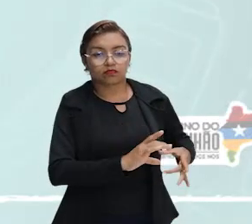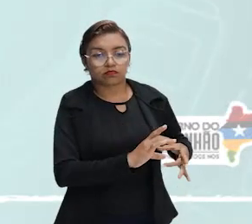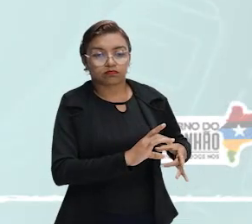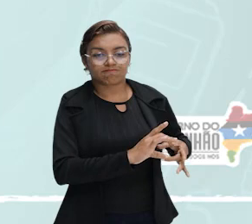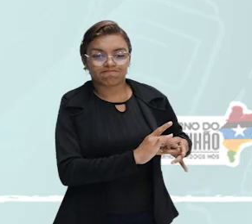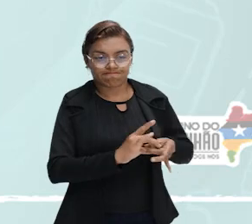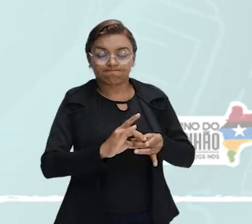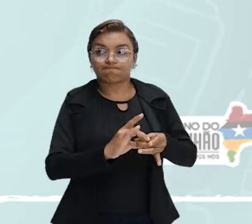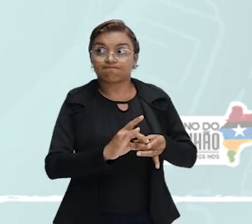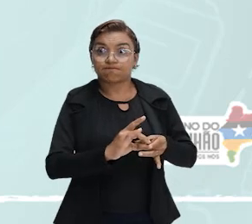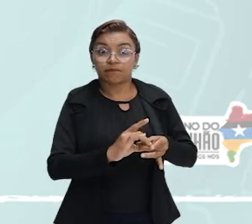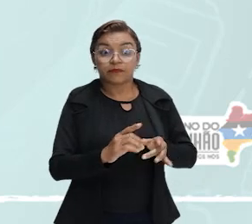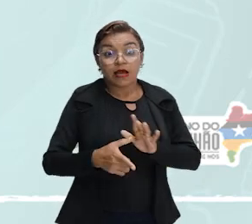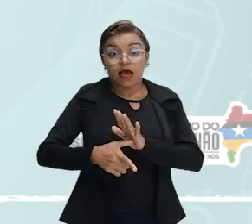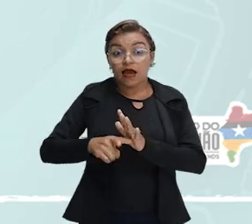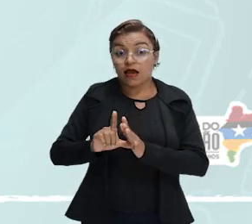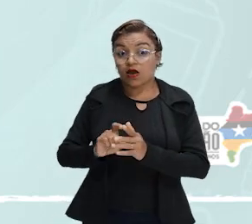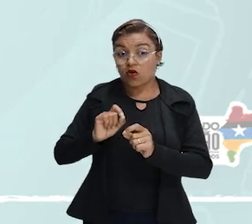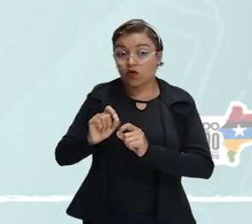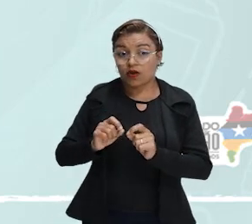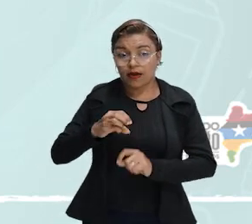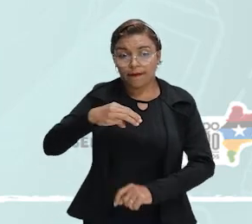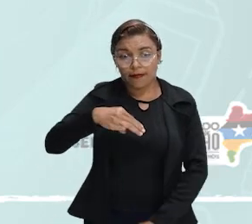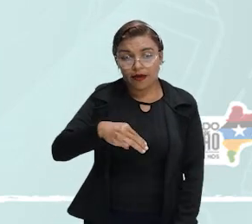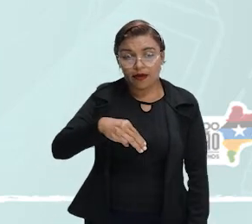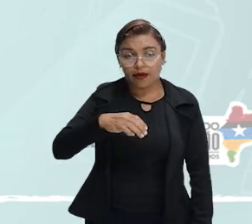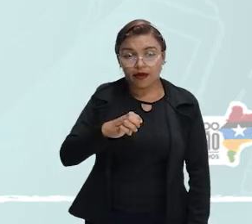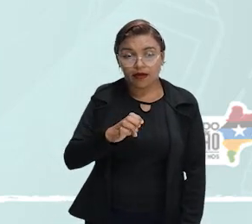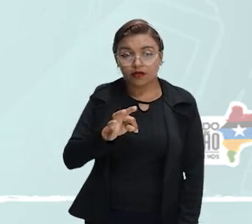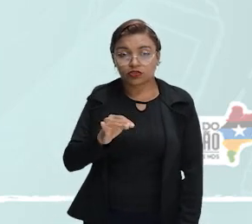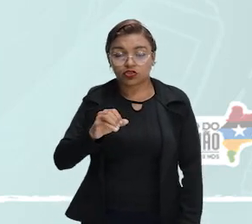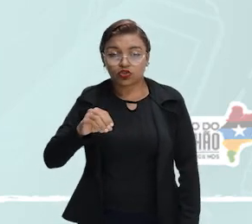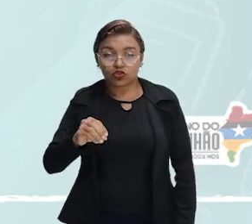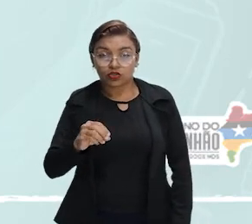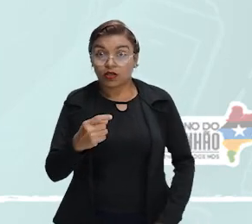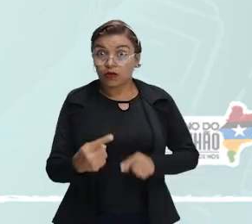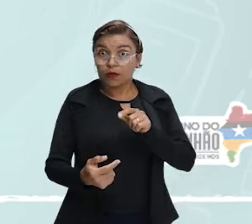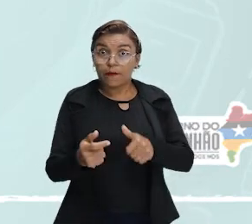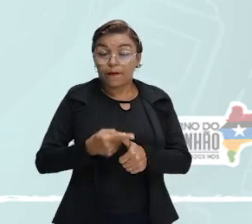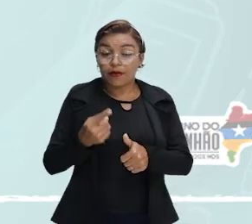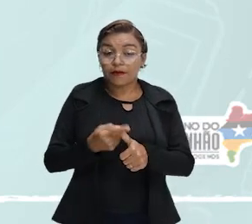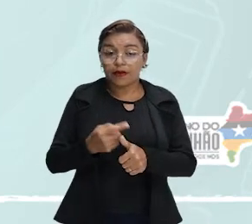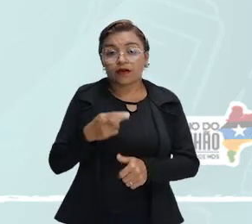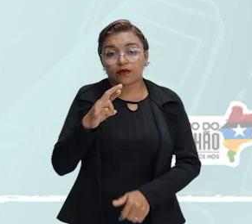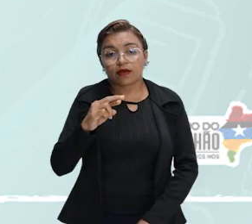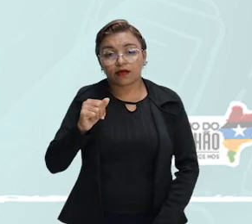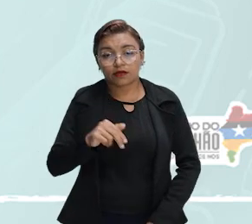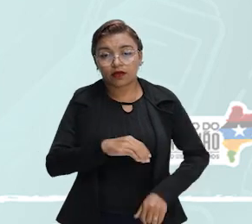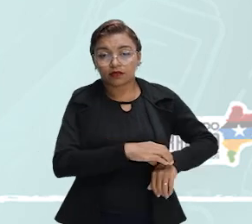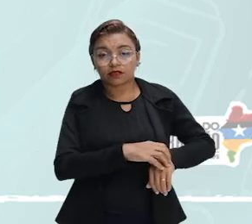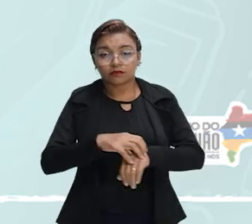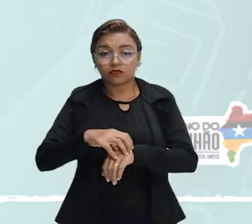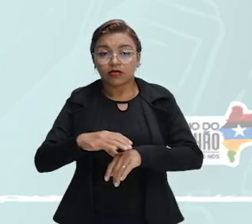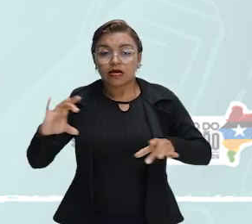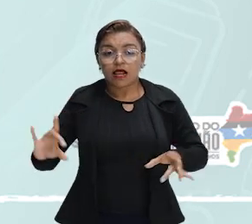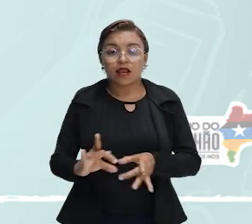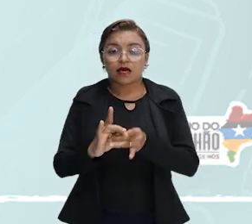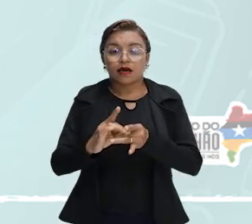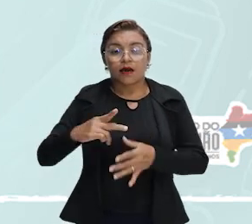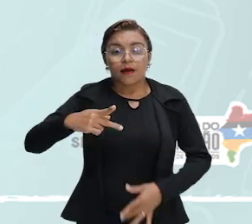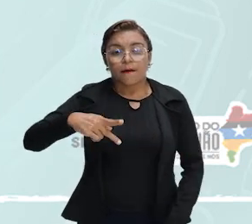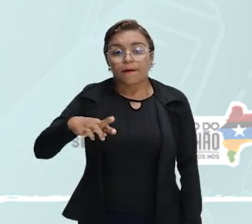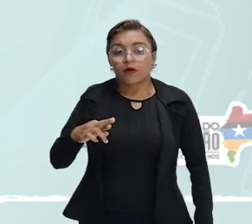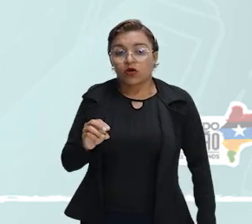metionina, que estava no outro RNA, no primeiro RNA transportador, ela vai se ligar com essa prolina, que